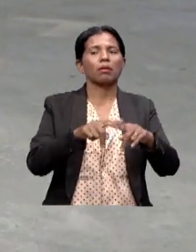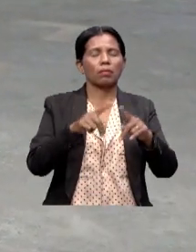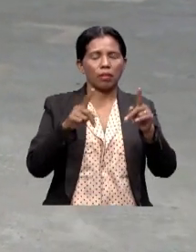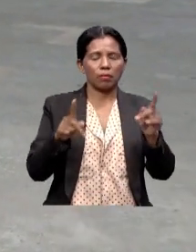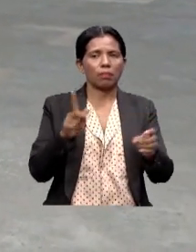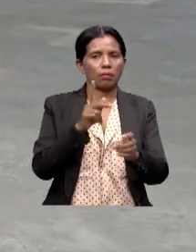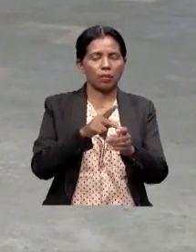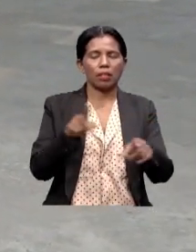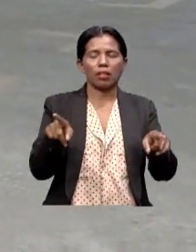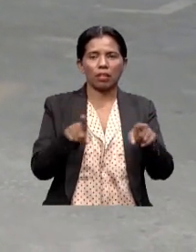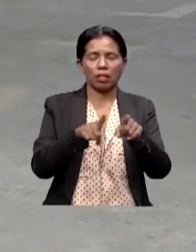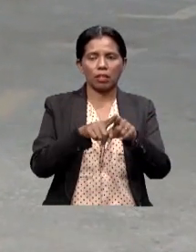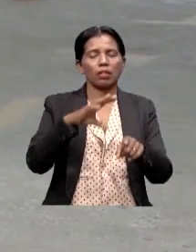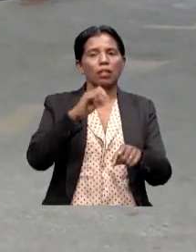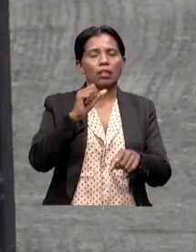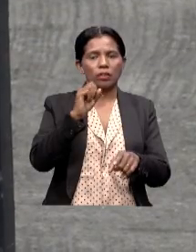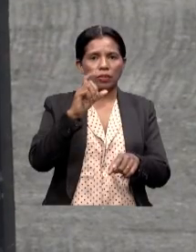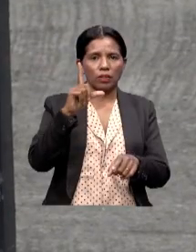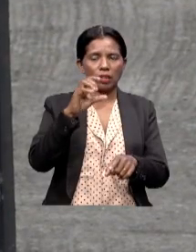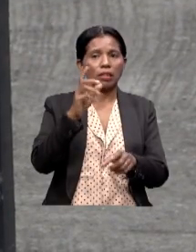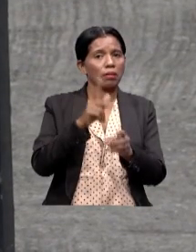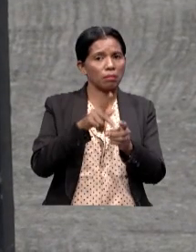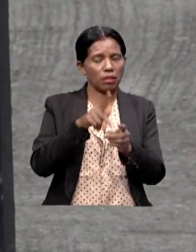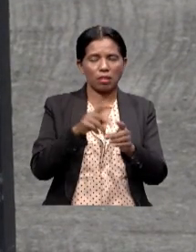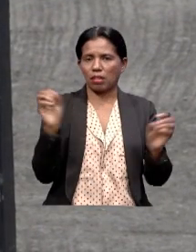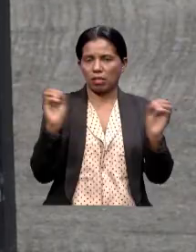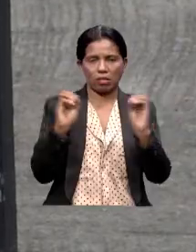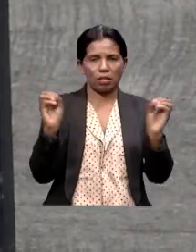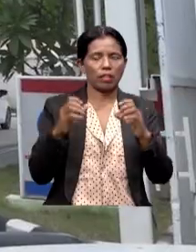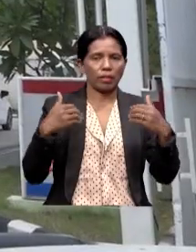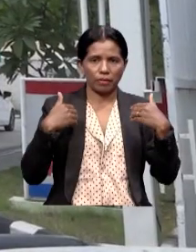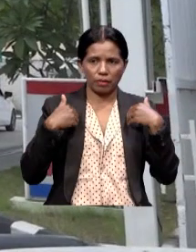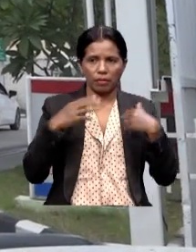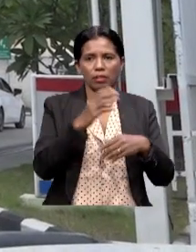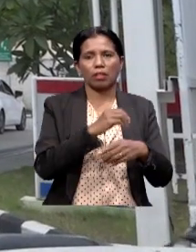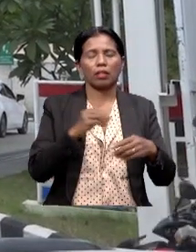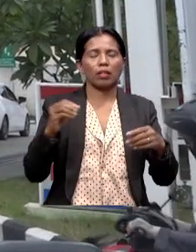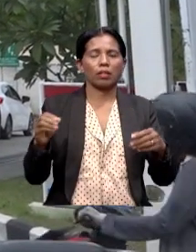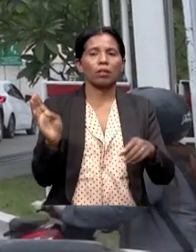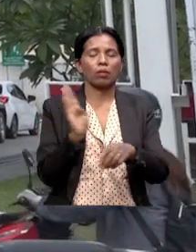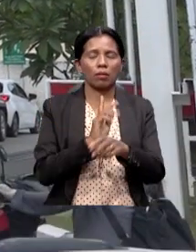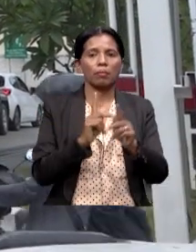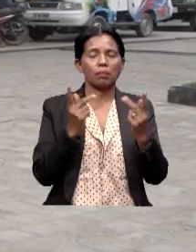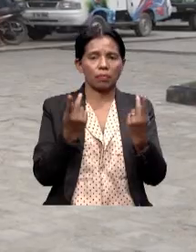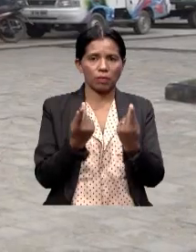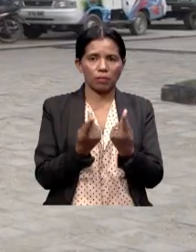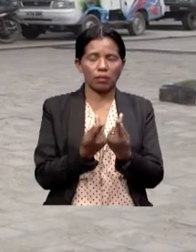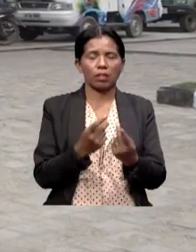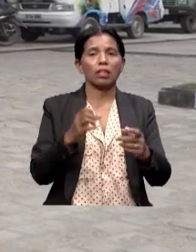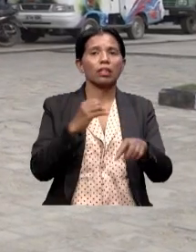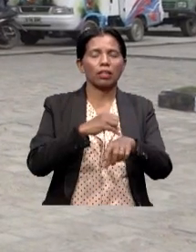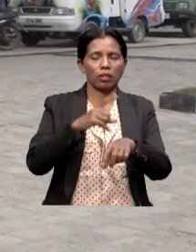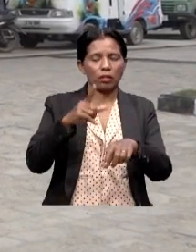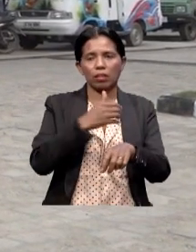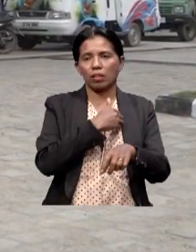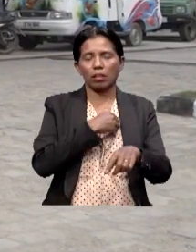combustível hanes em gasolina la Iha. Relação ao estoque gasolina na Bela Iha, empresa importadora Pertamina International, se dá o